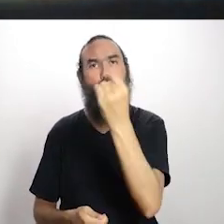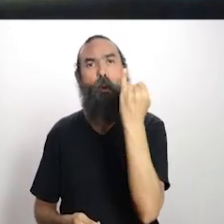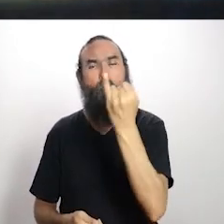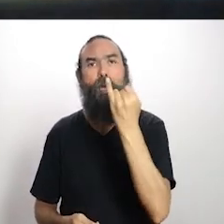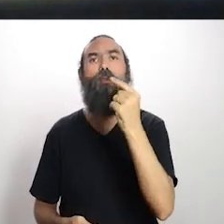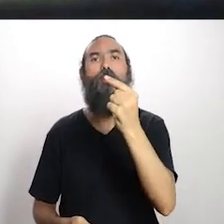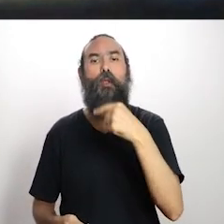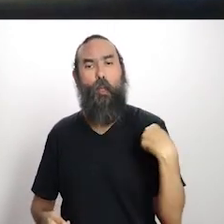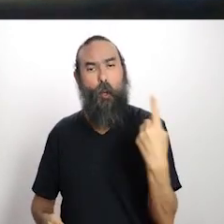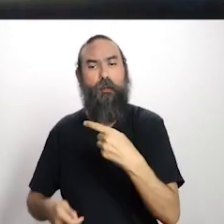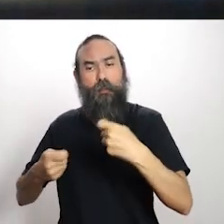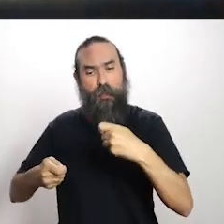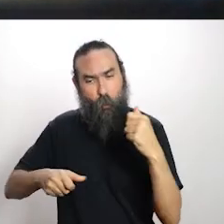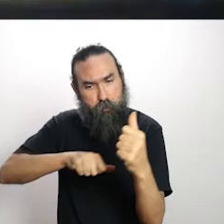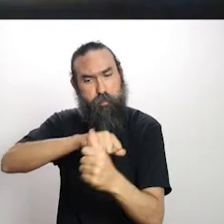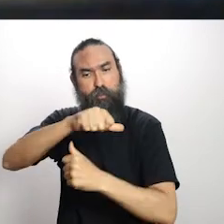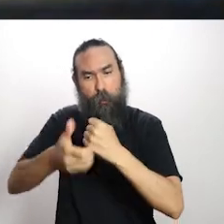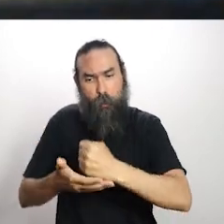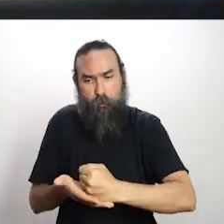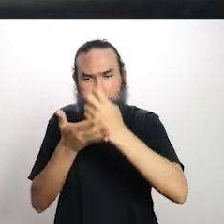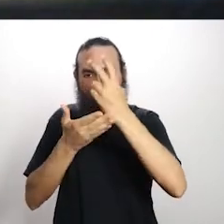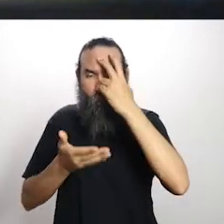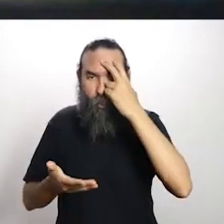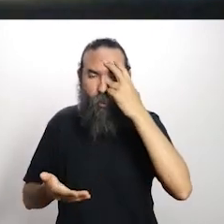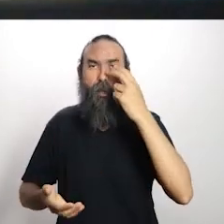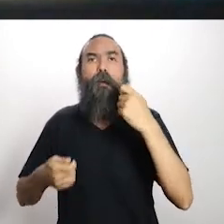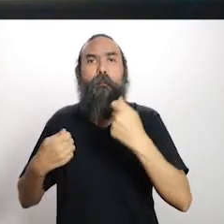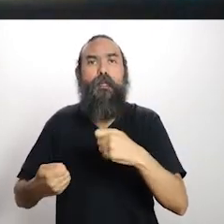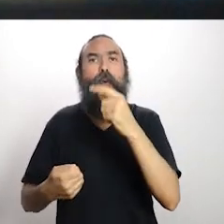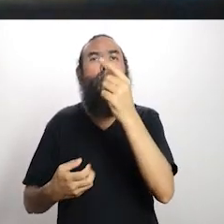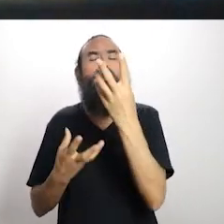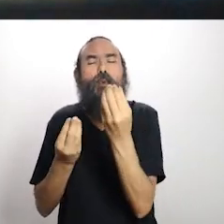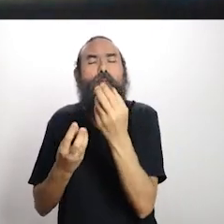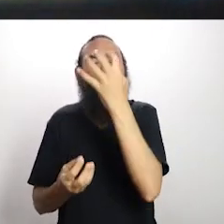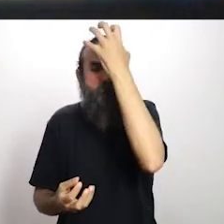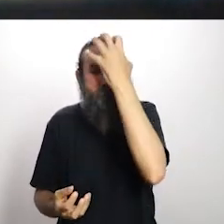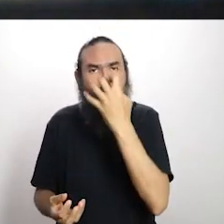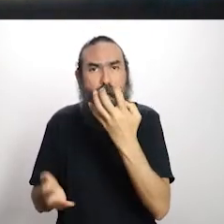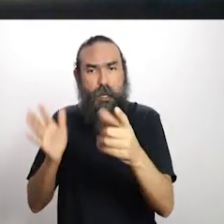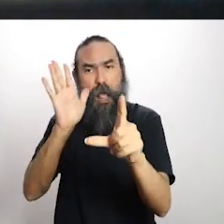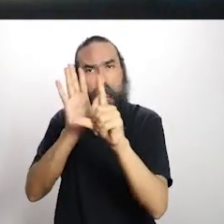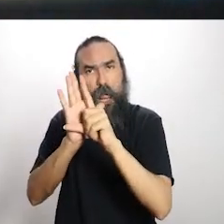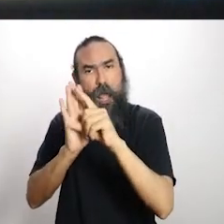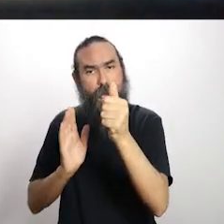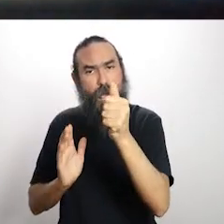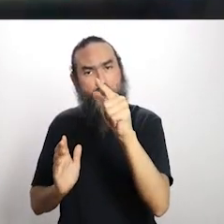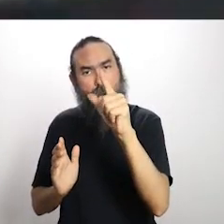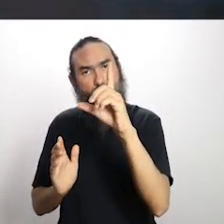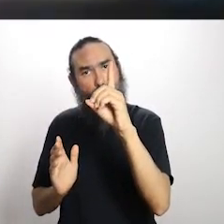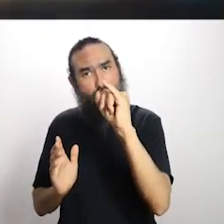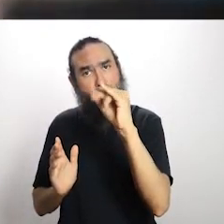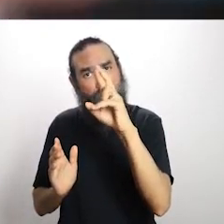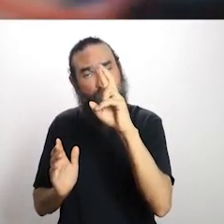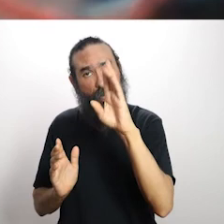acreditando naquilo que a gente defende que é o papel da cultura como soberania nacional muito obrigada